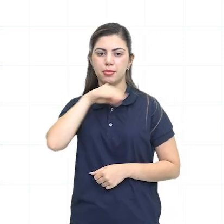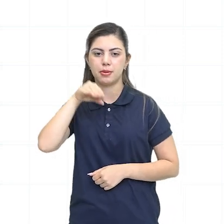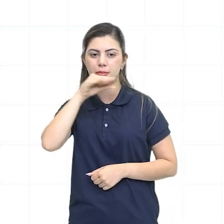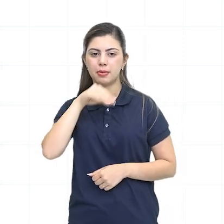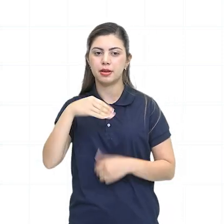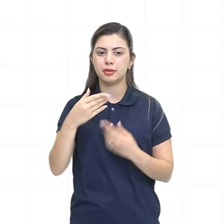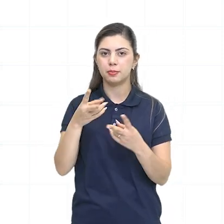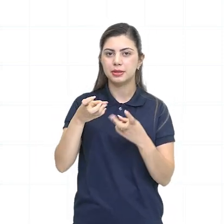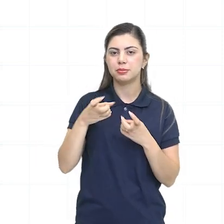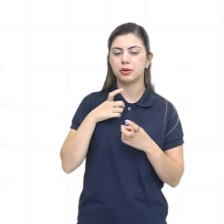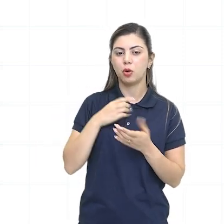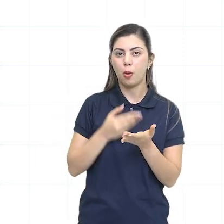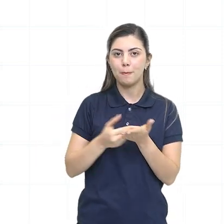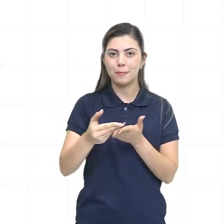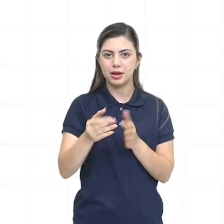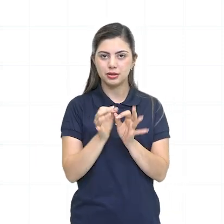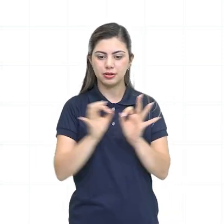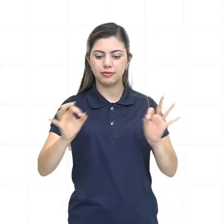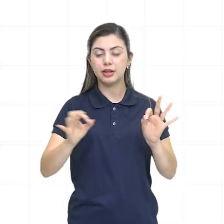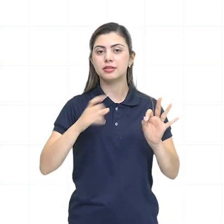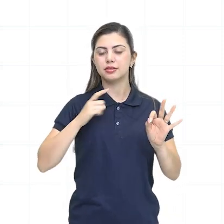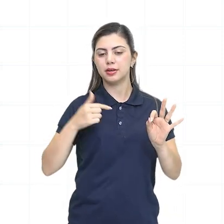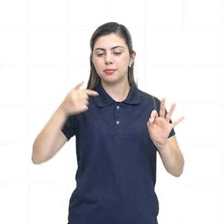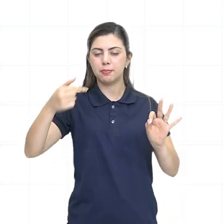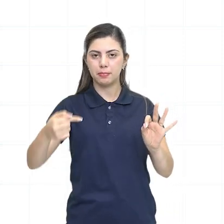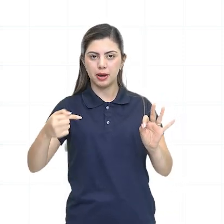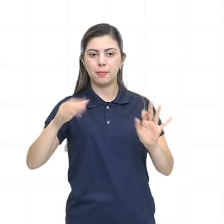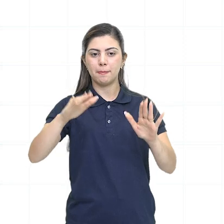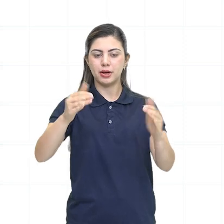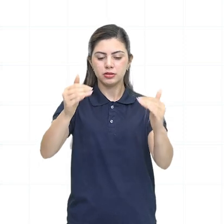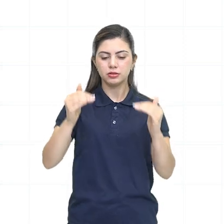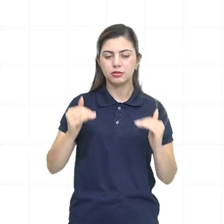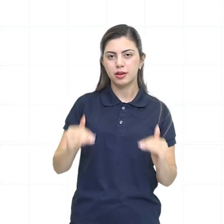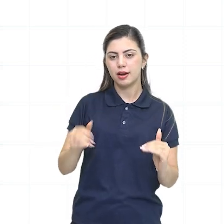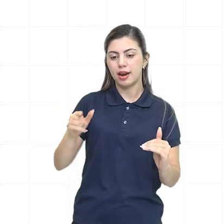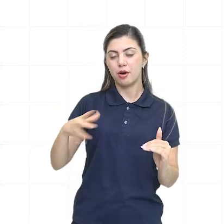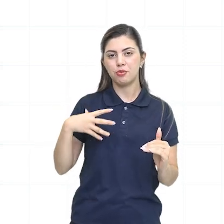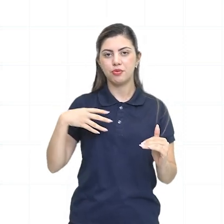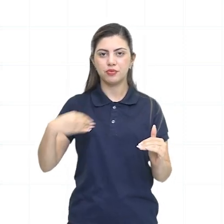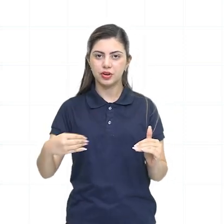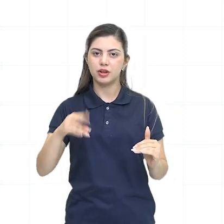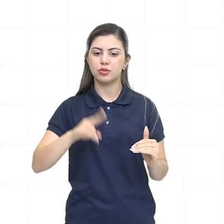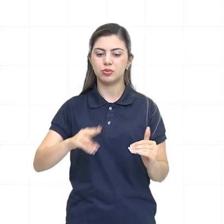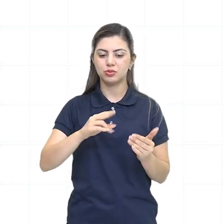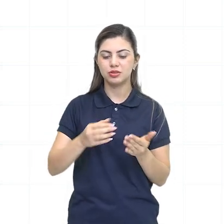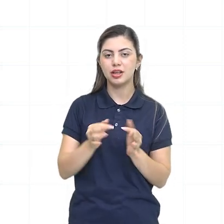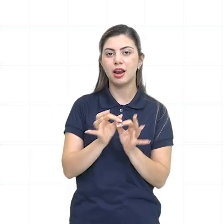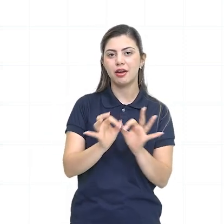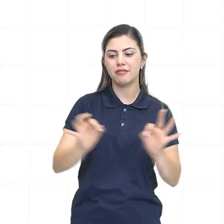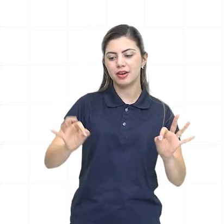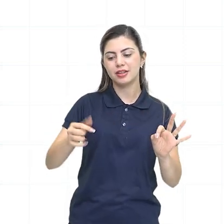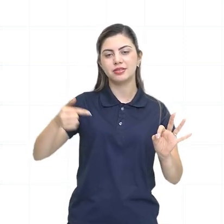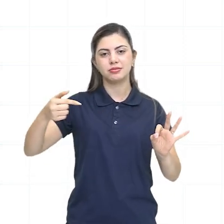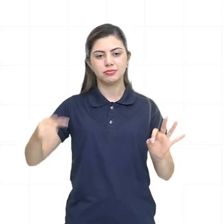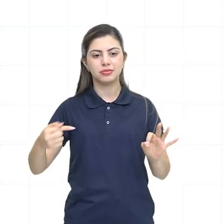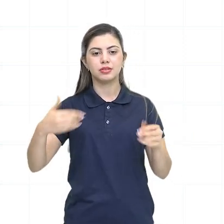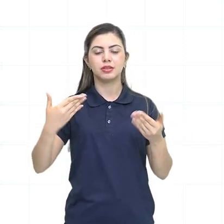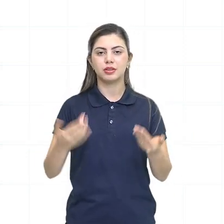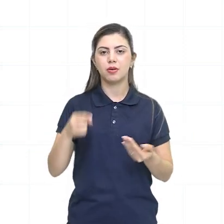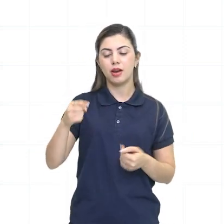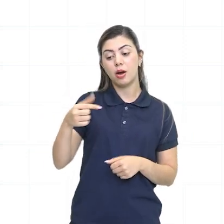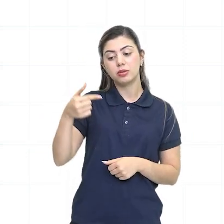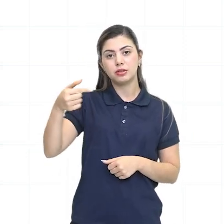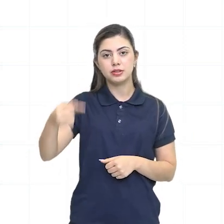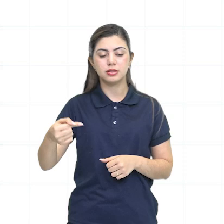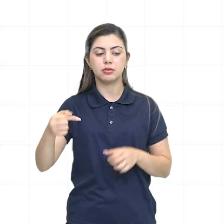aí muda, vai para a fala do filho, e assim também o travessão vai acompanhando as